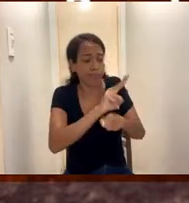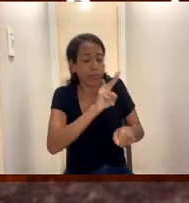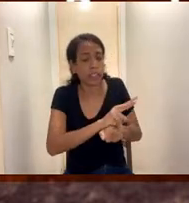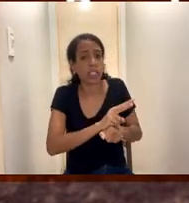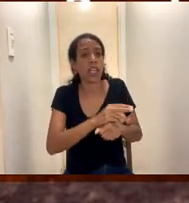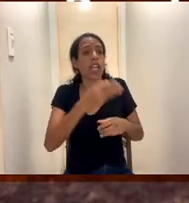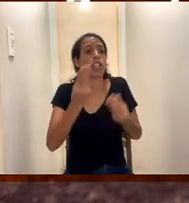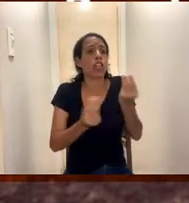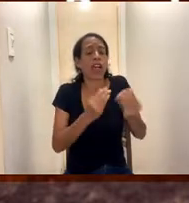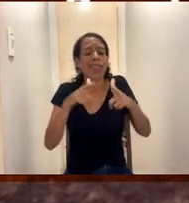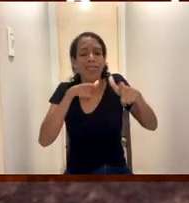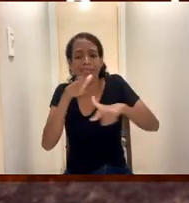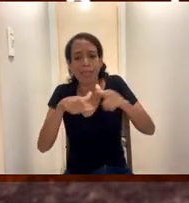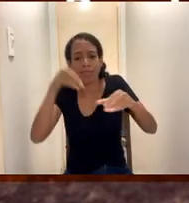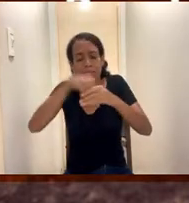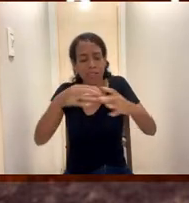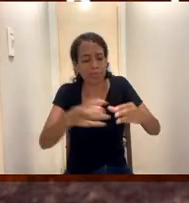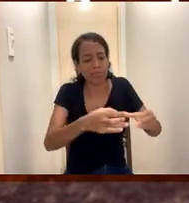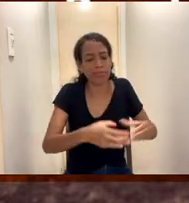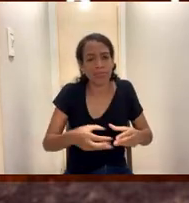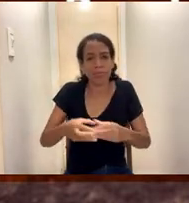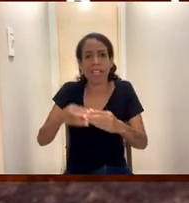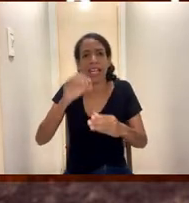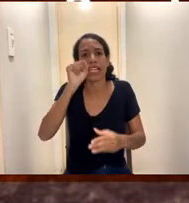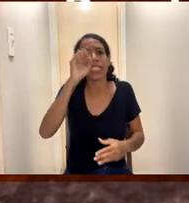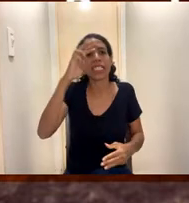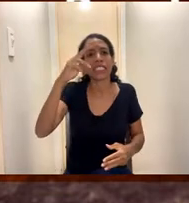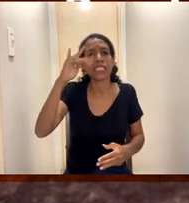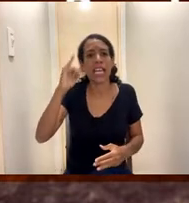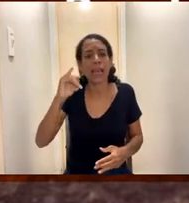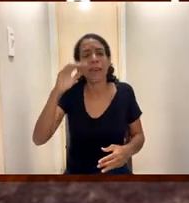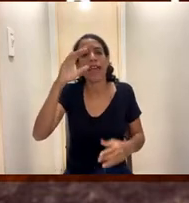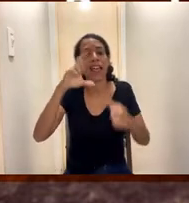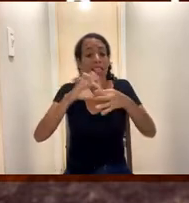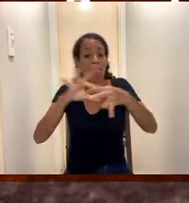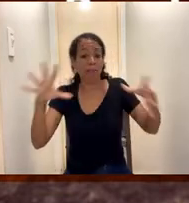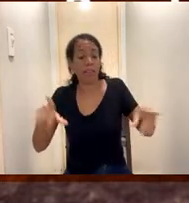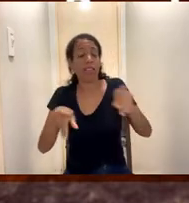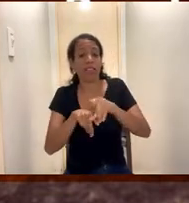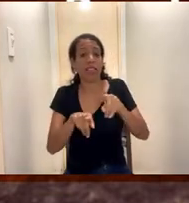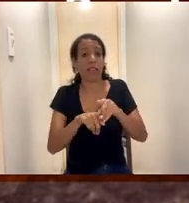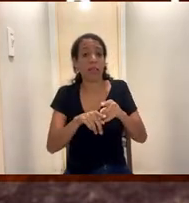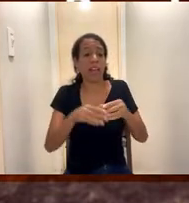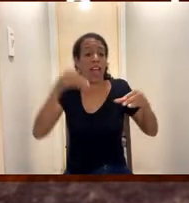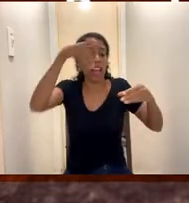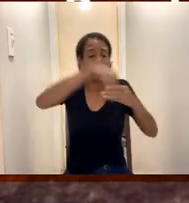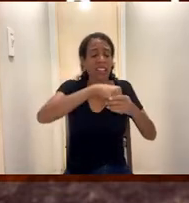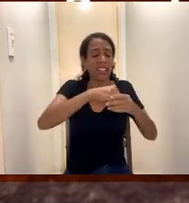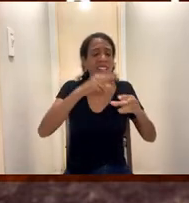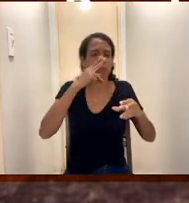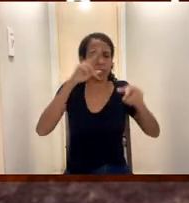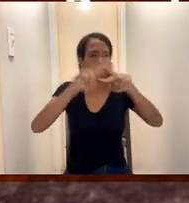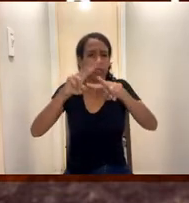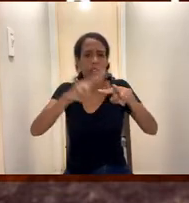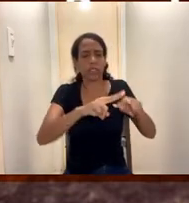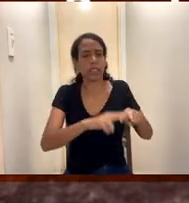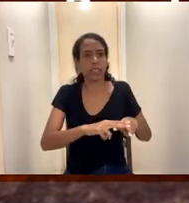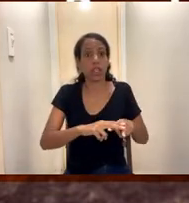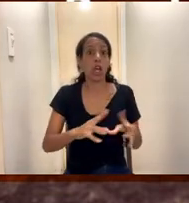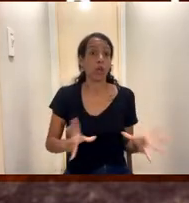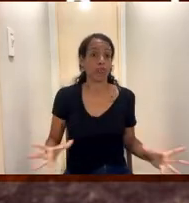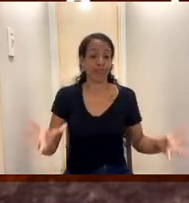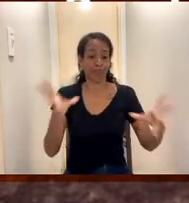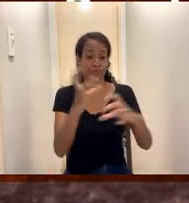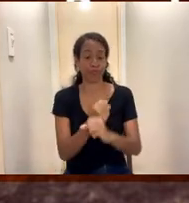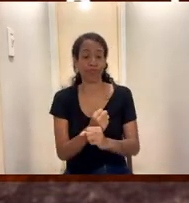à comunidade, semiliberdade e internação em unidades educacionais. De modo geral, e